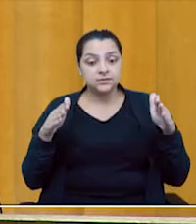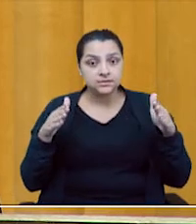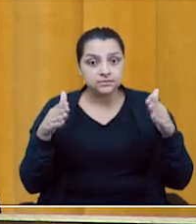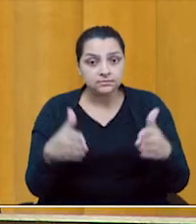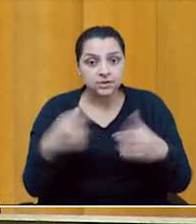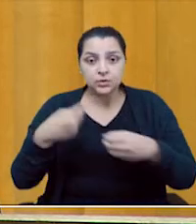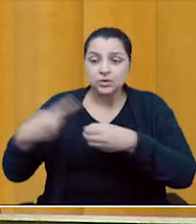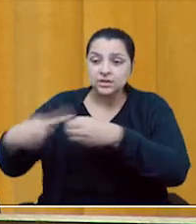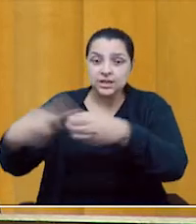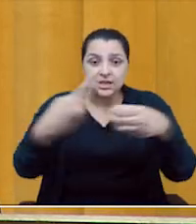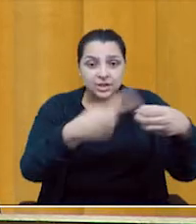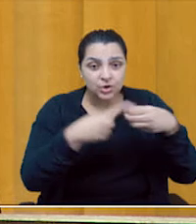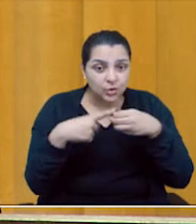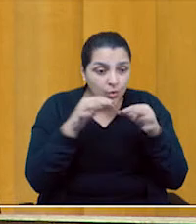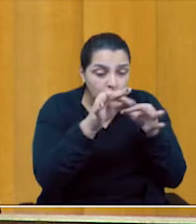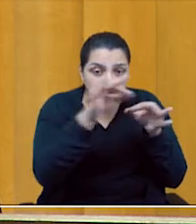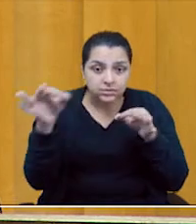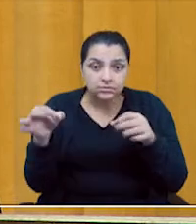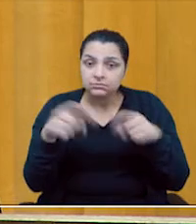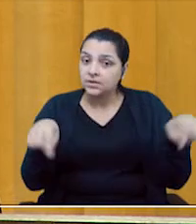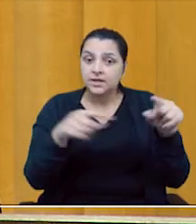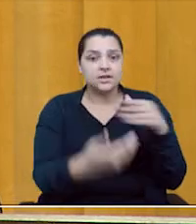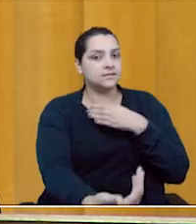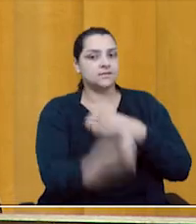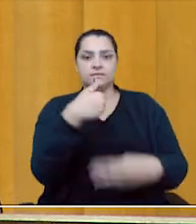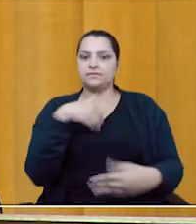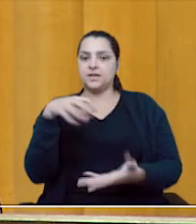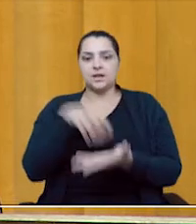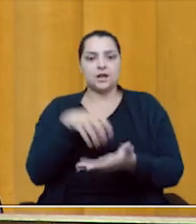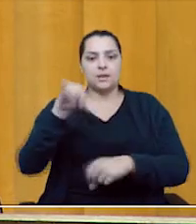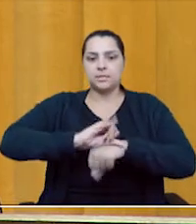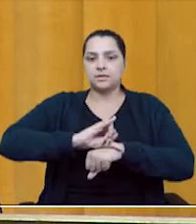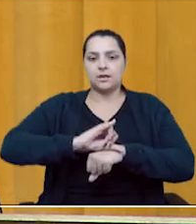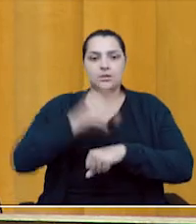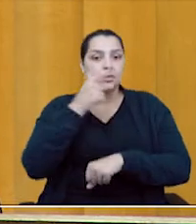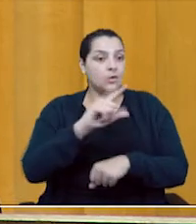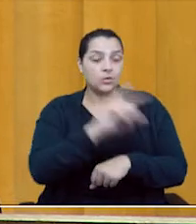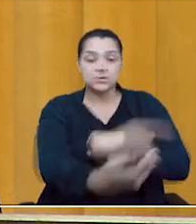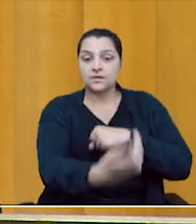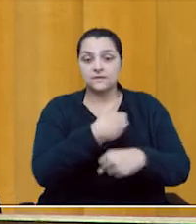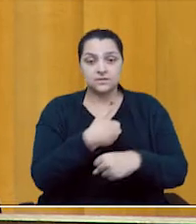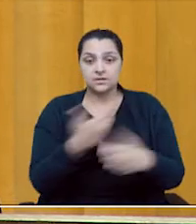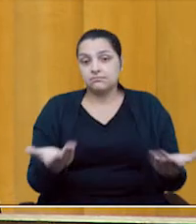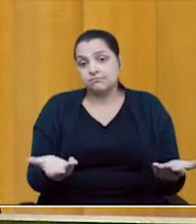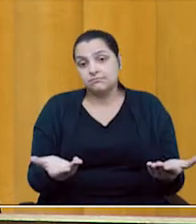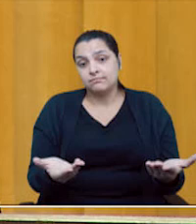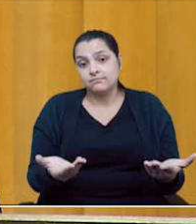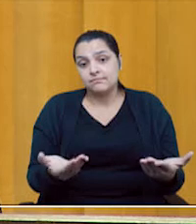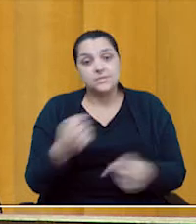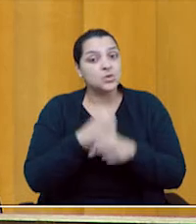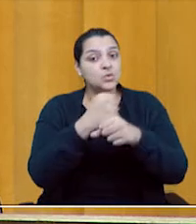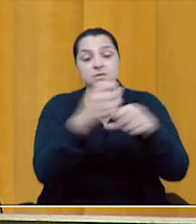mais distantes, porque eles não vão vir para a capital, eles não conseguem vir, e não virão pelos próximos anos, mesmo que eles